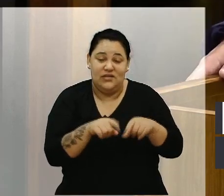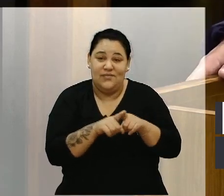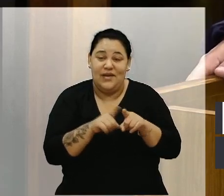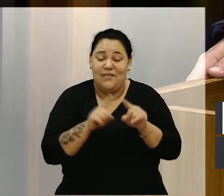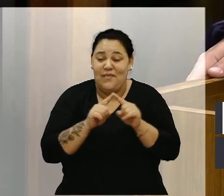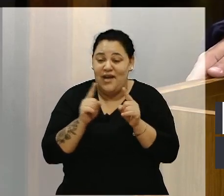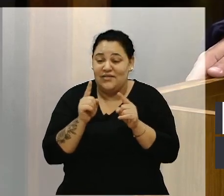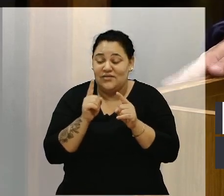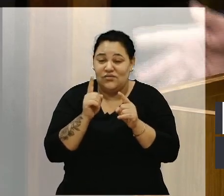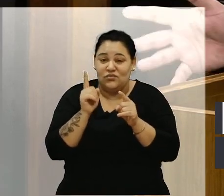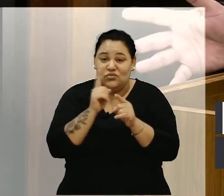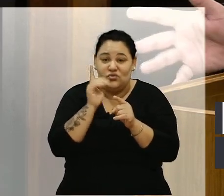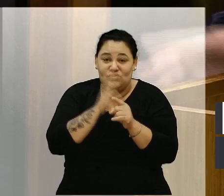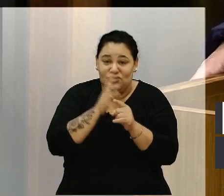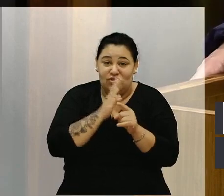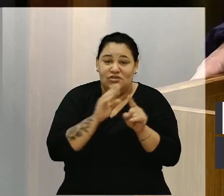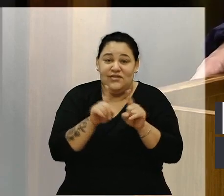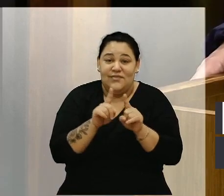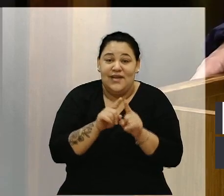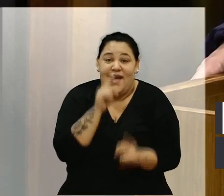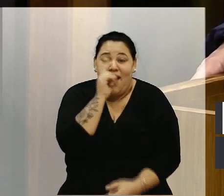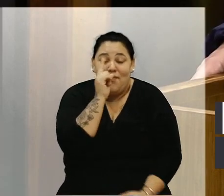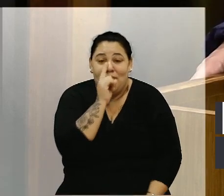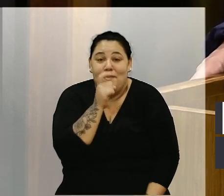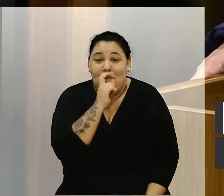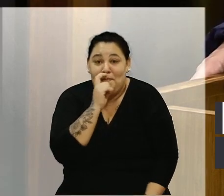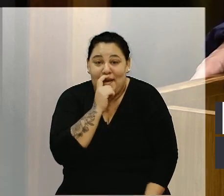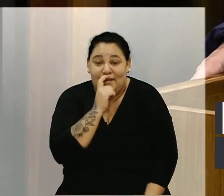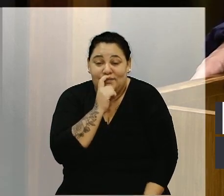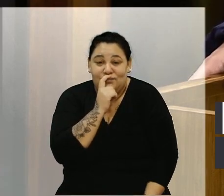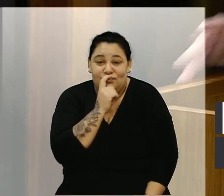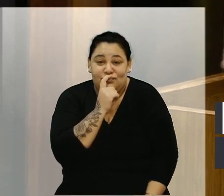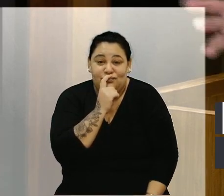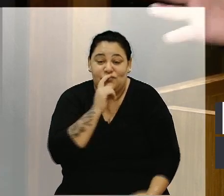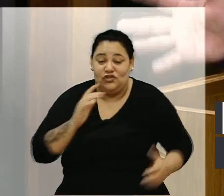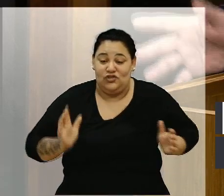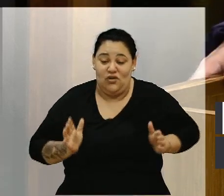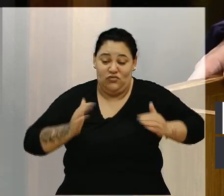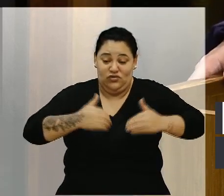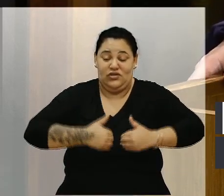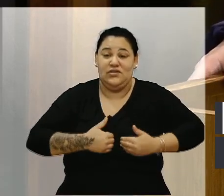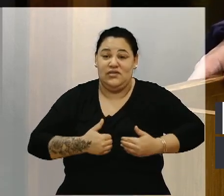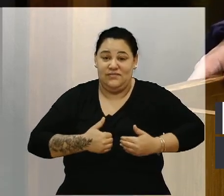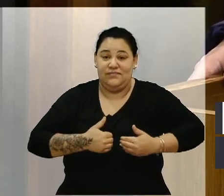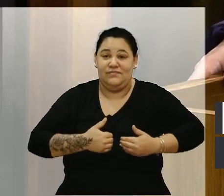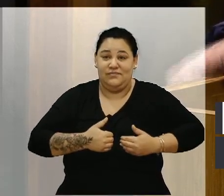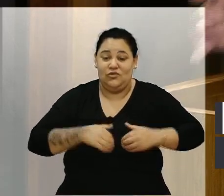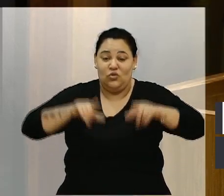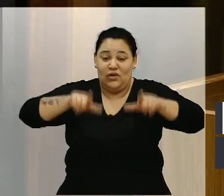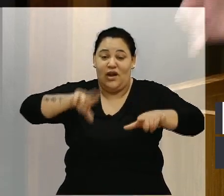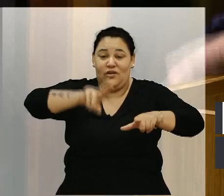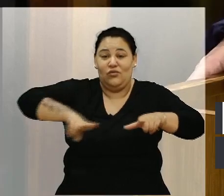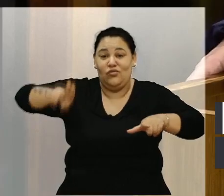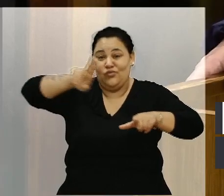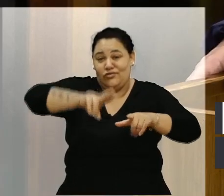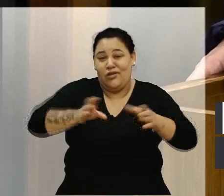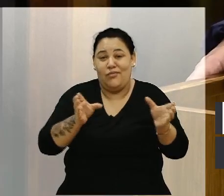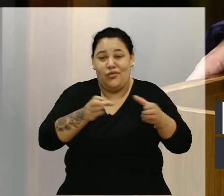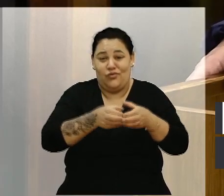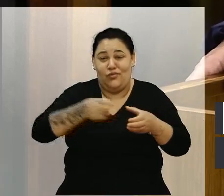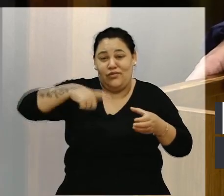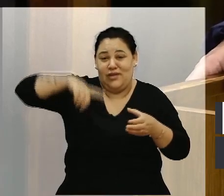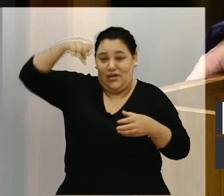o necessário, e as mães e os pais de autistas, num lugar que o uso é coletivo dos espaços, com luz, com